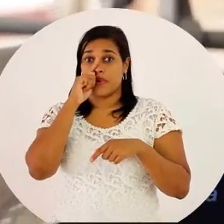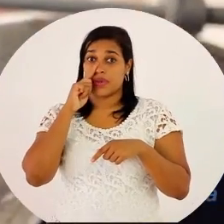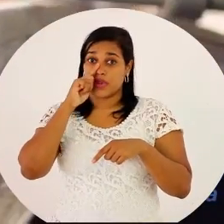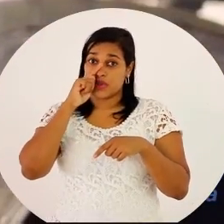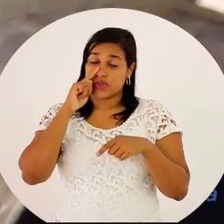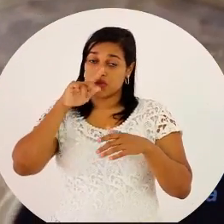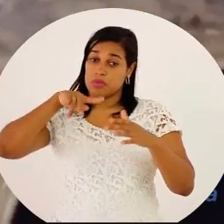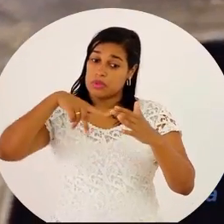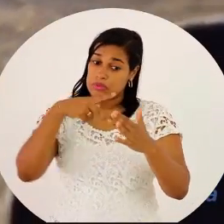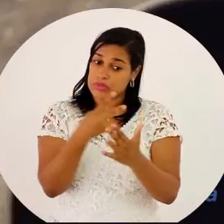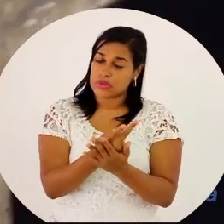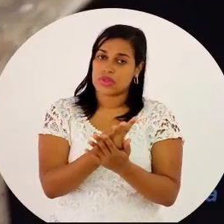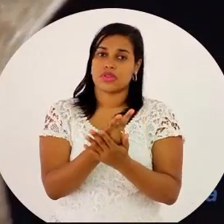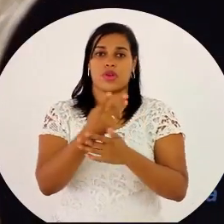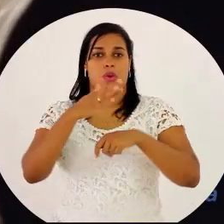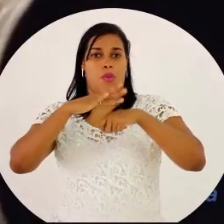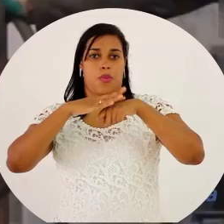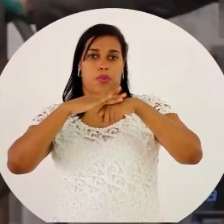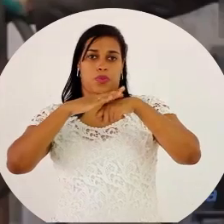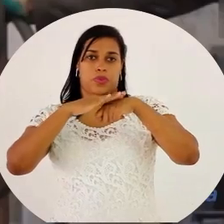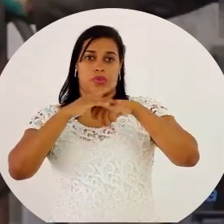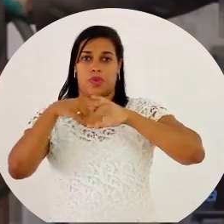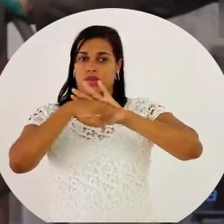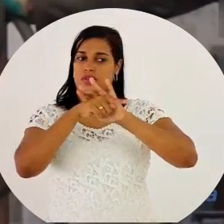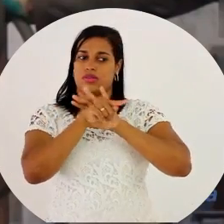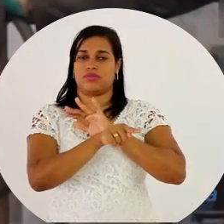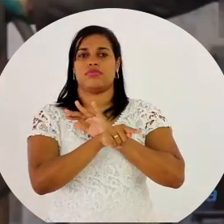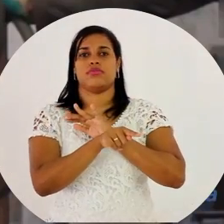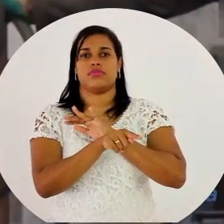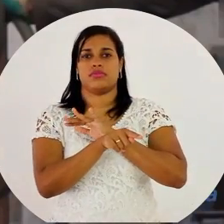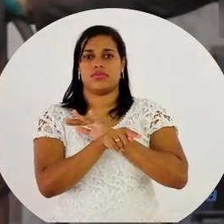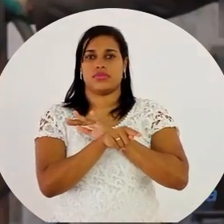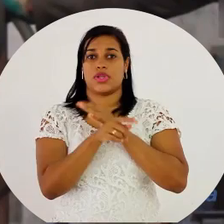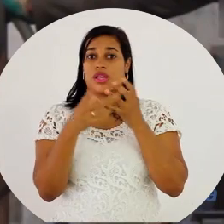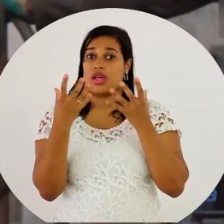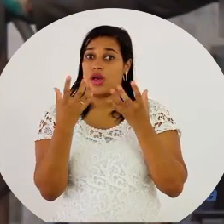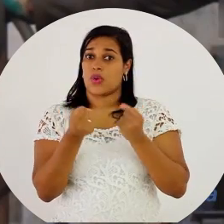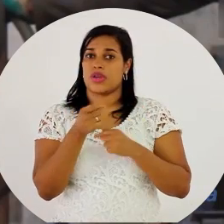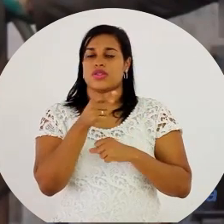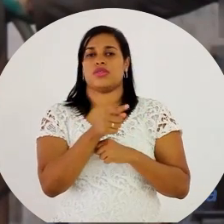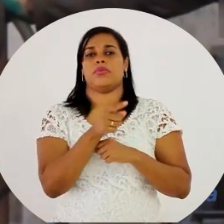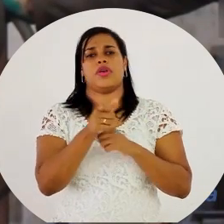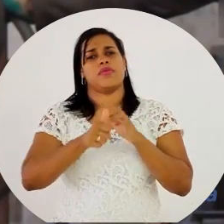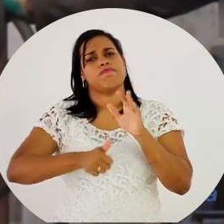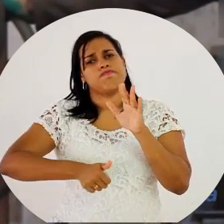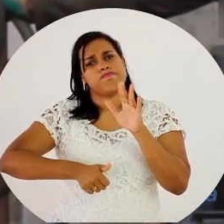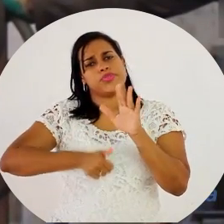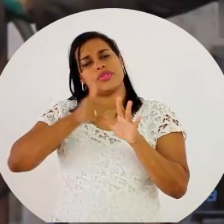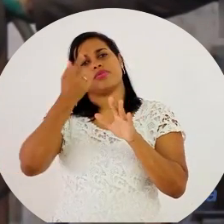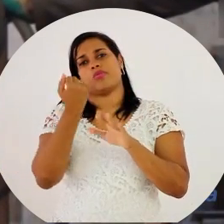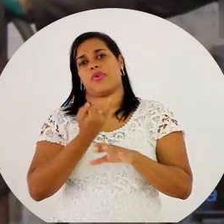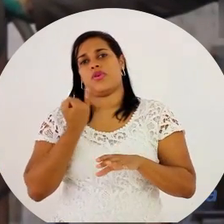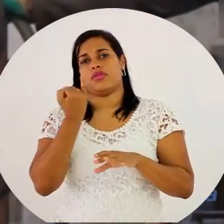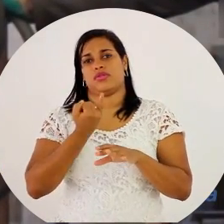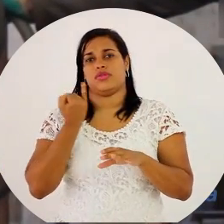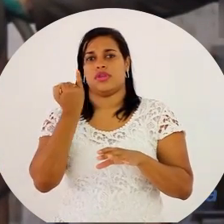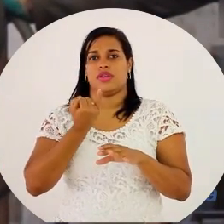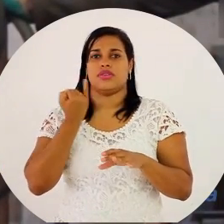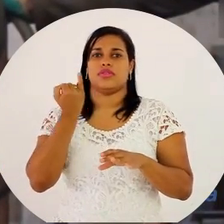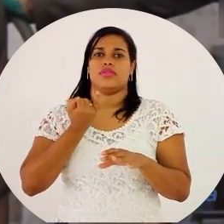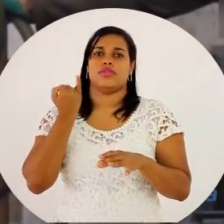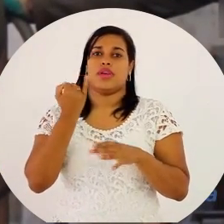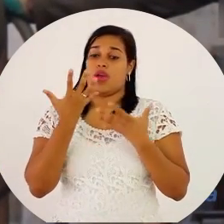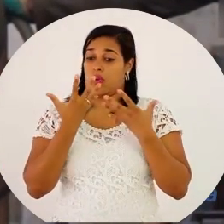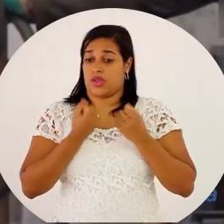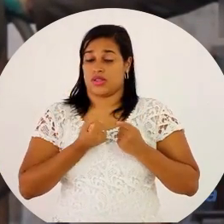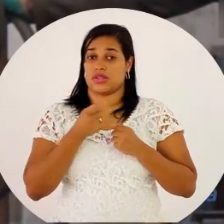podendo causar uma lesão ou uma doença para ele. Então, a etapa de reconhecimento é a etapa primordial e necessária. A etapa de reconhecimento